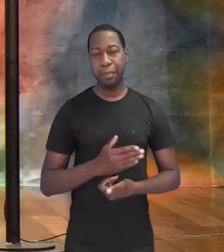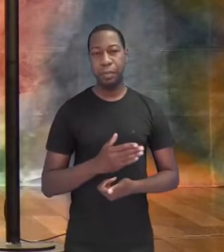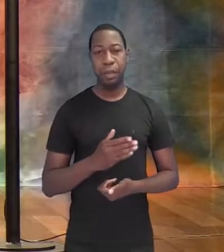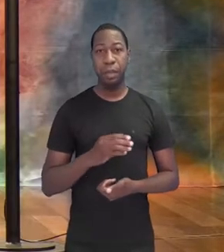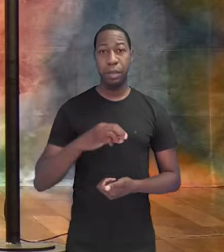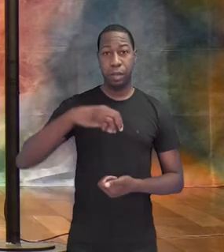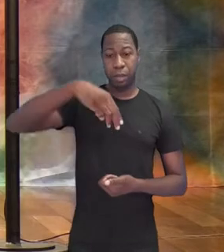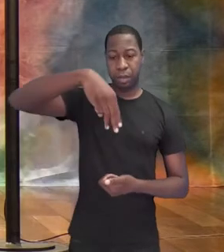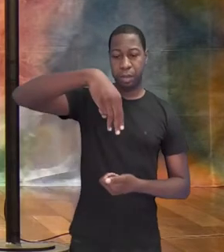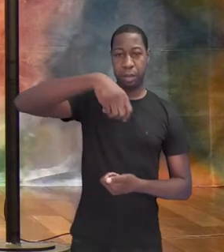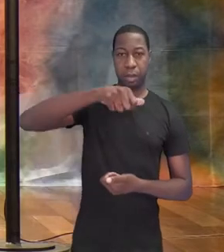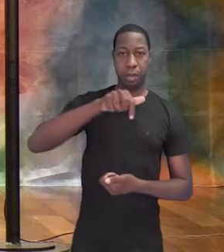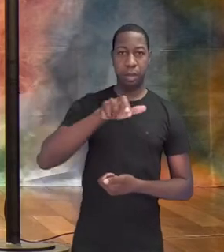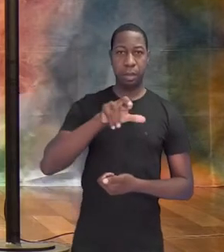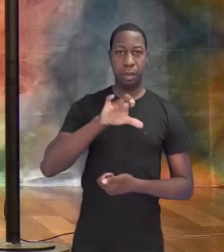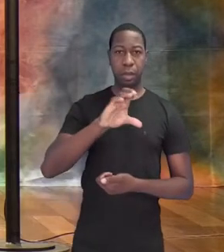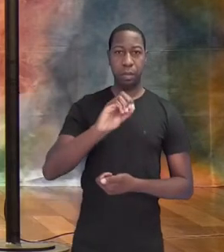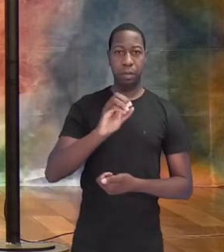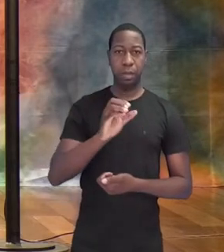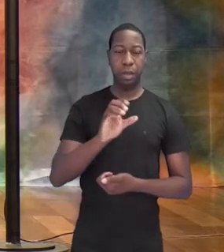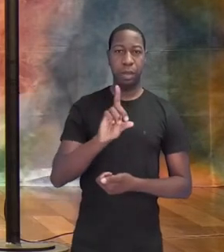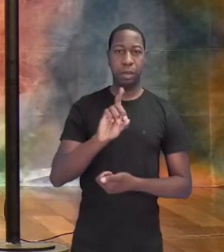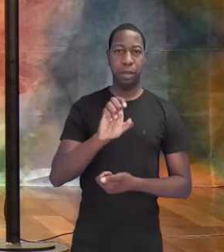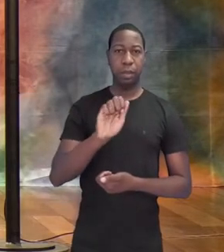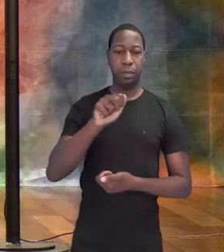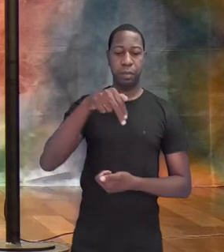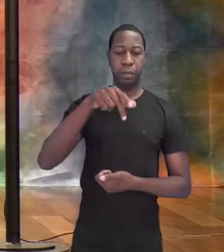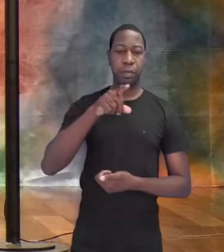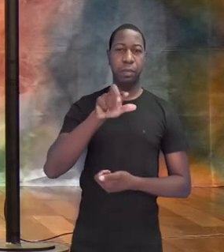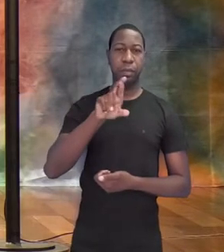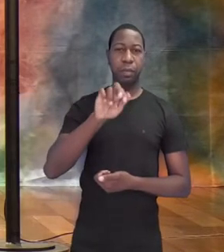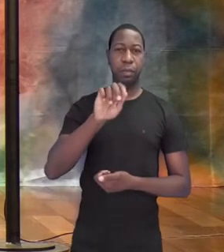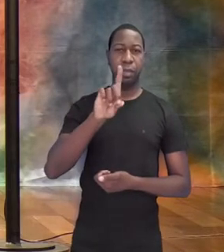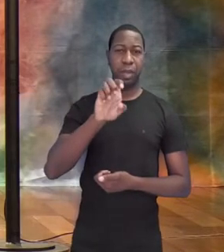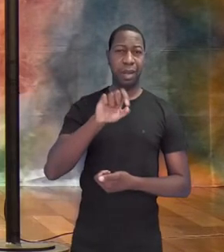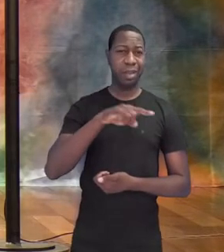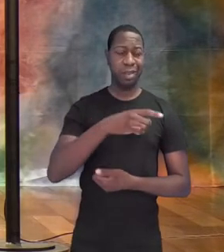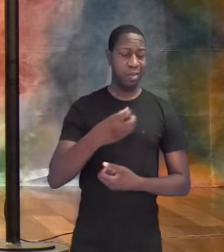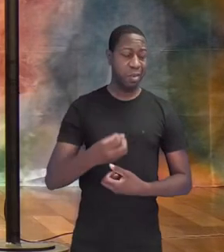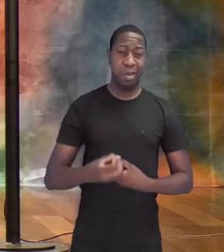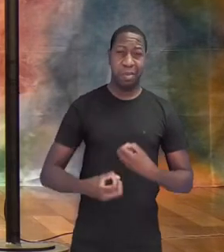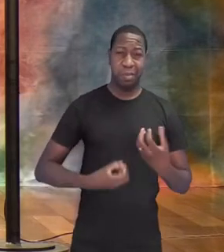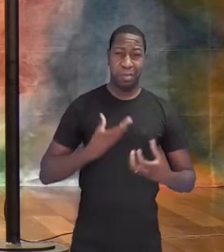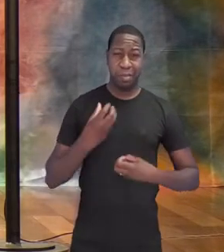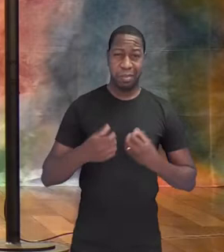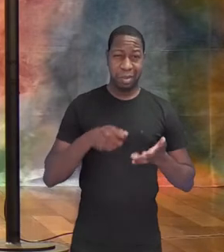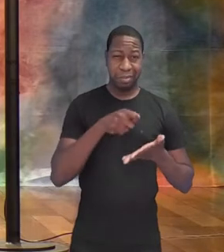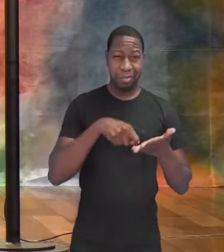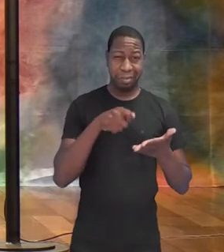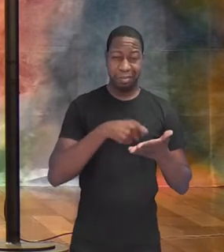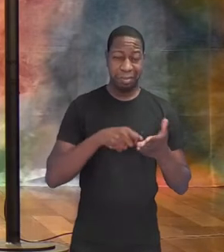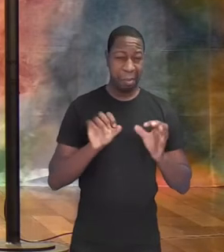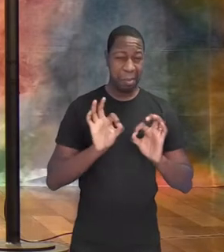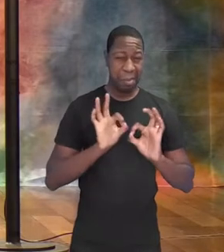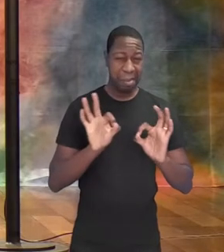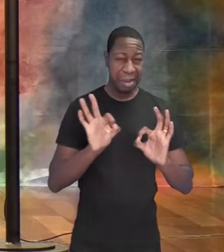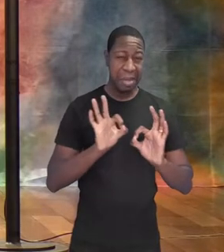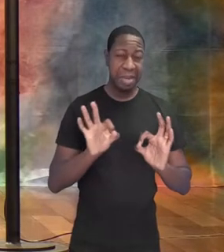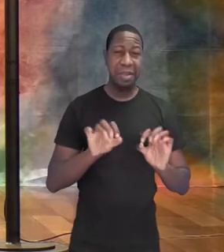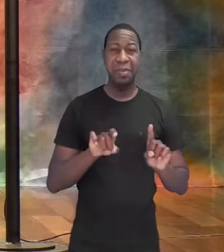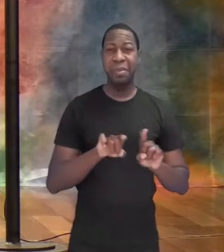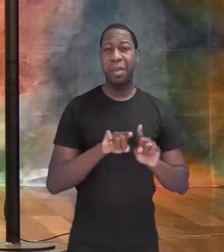Mário de Andrade foi um grande poeta, mas também um incrível pesquisador,